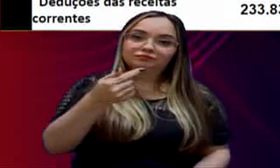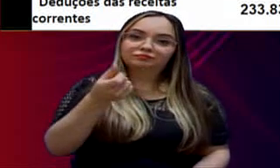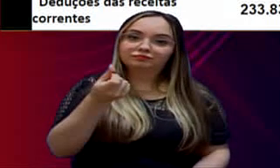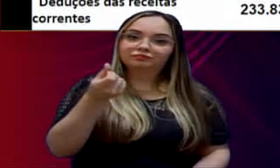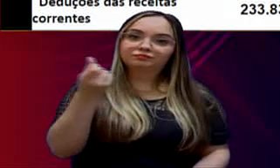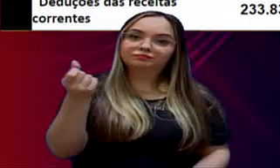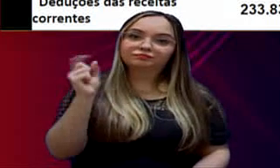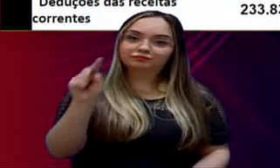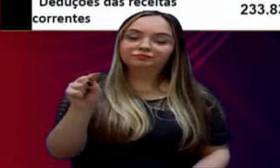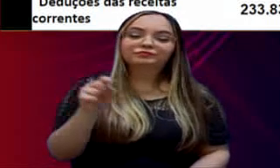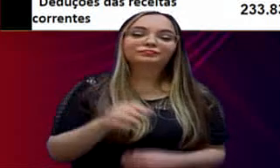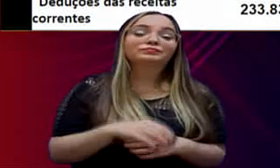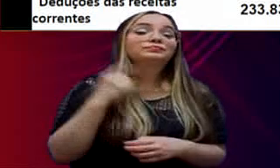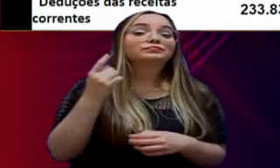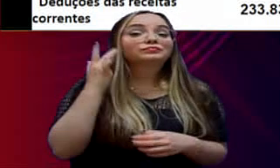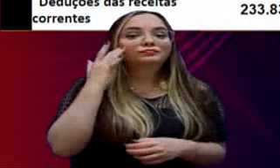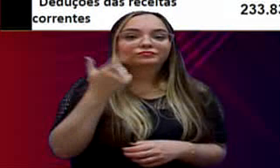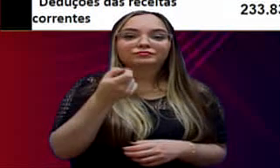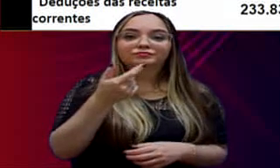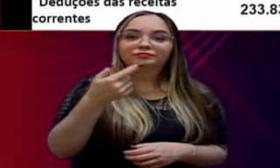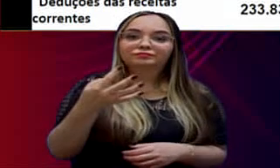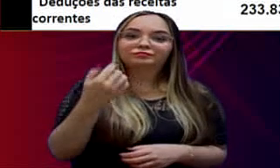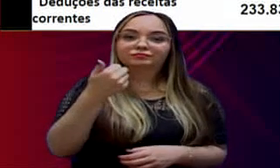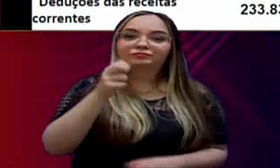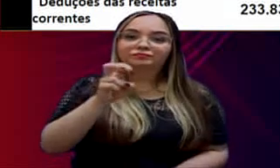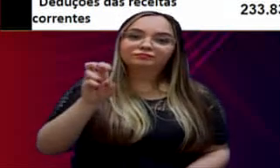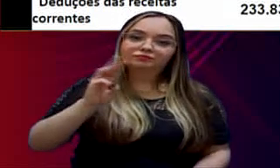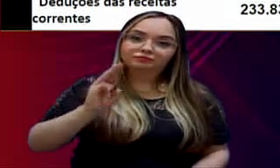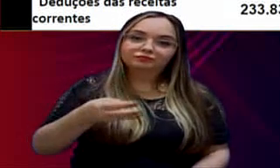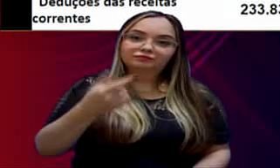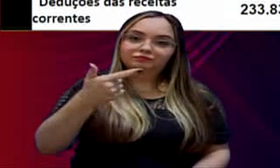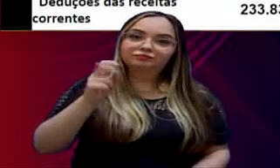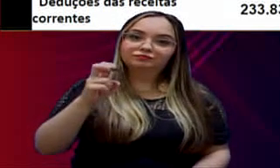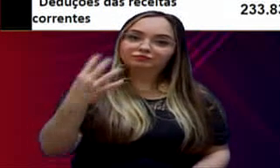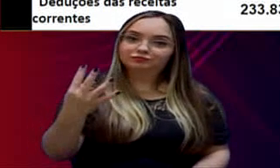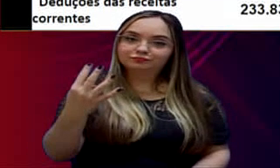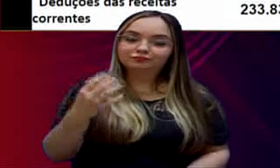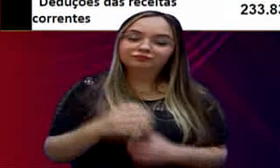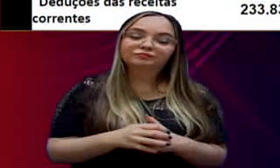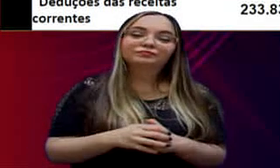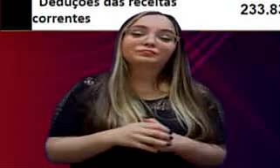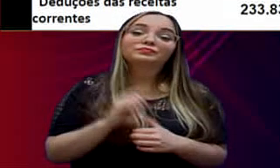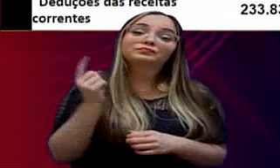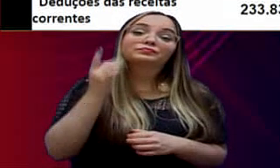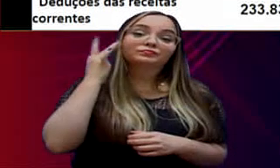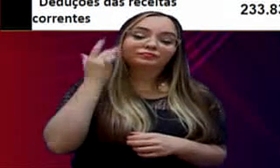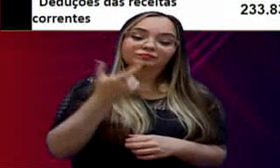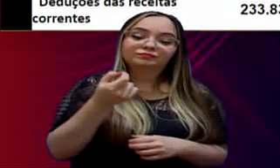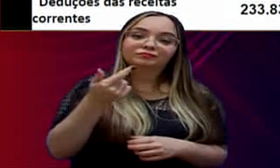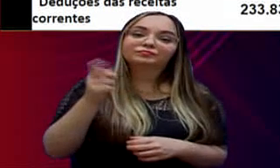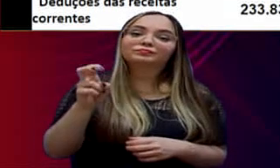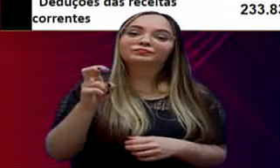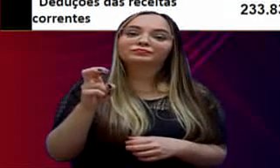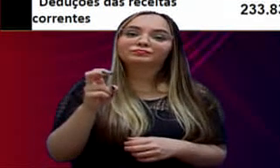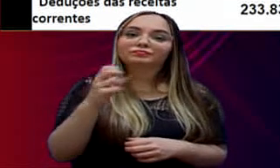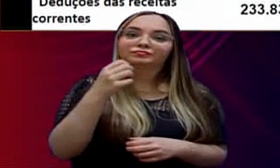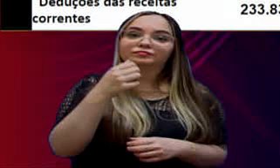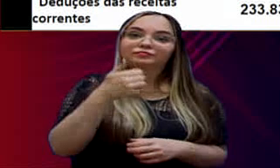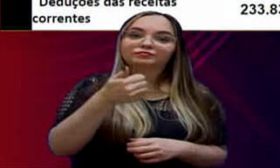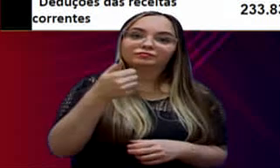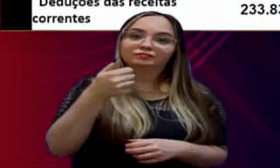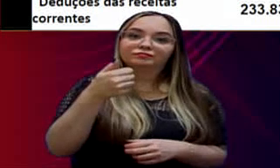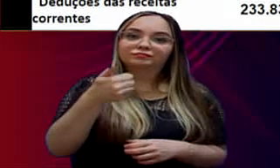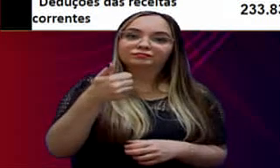estimativa 2024 155 milhões 254 estimativa 2025 157 milhões